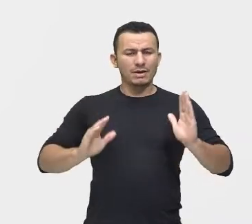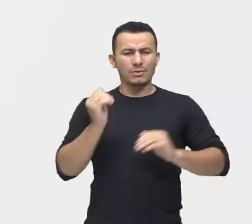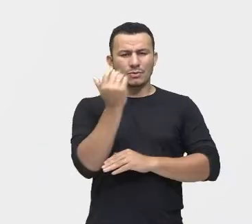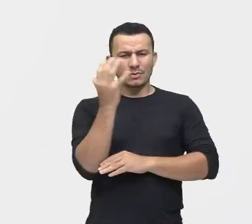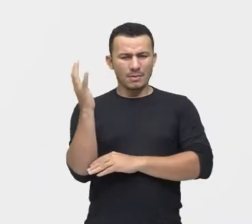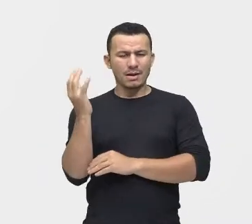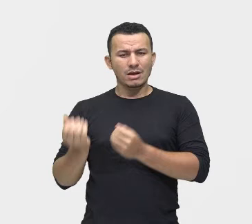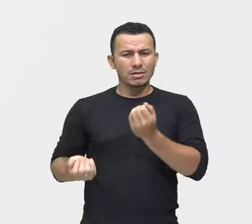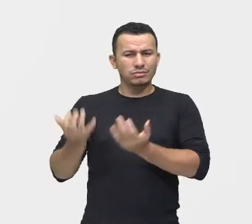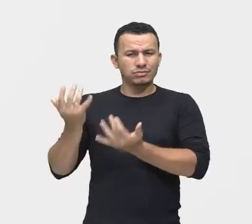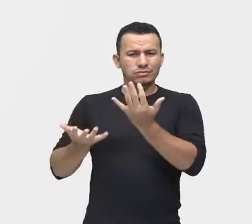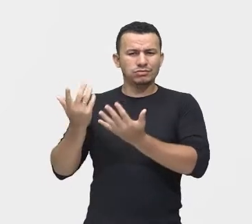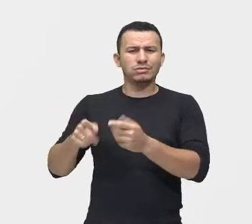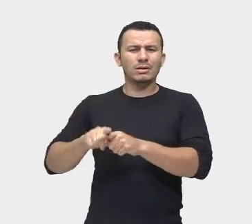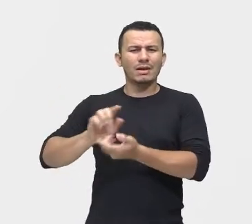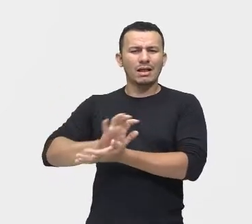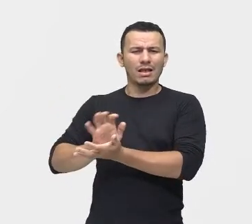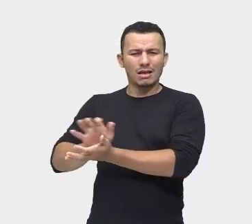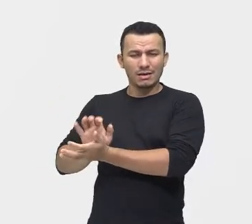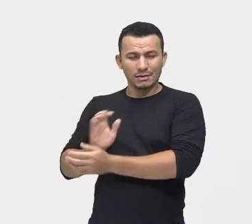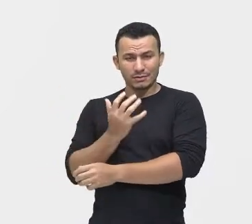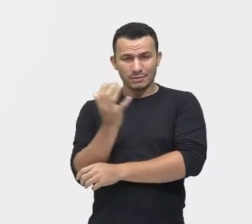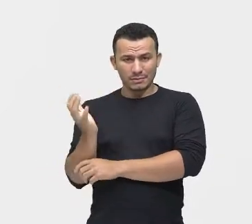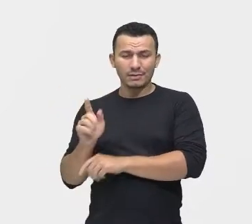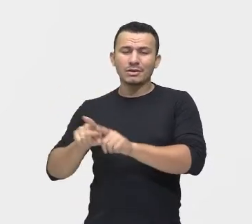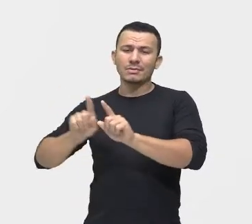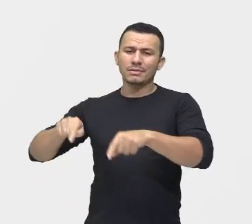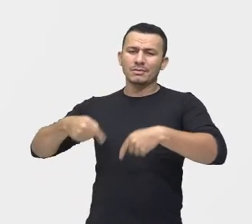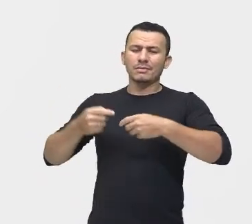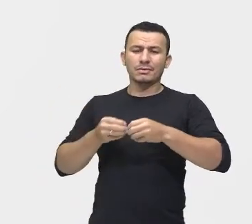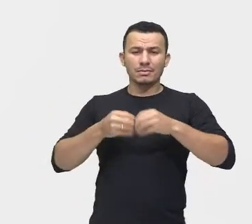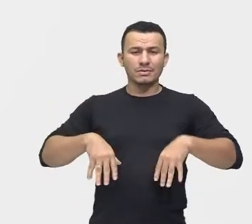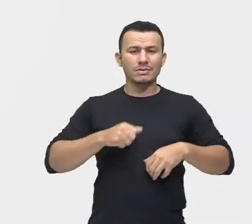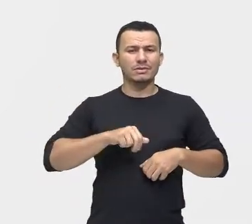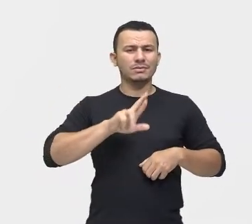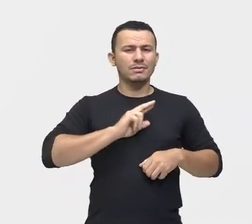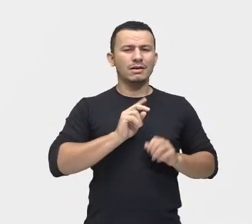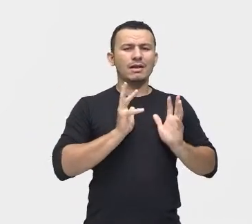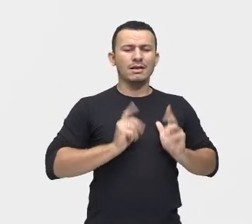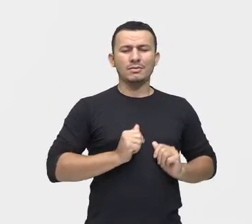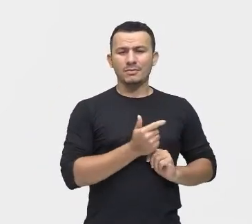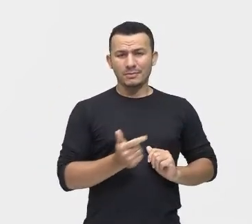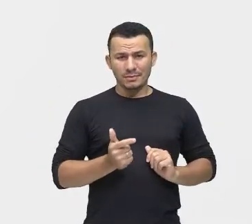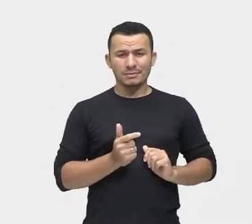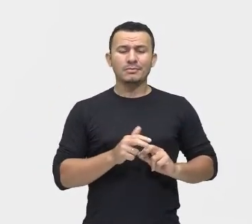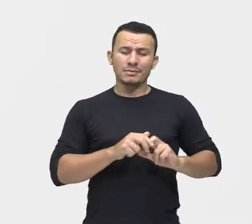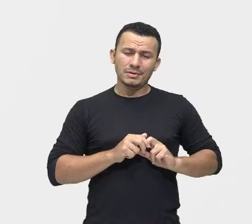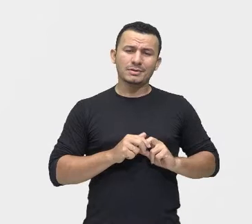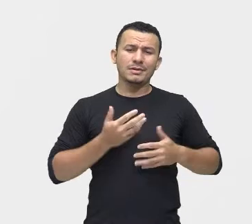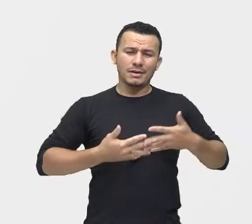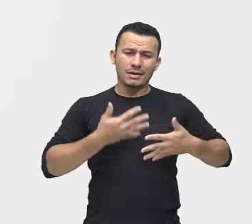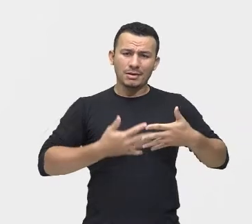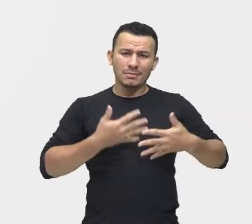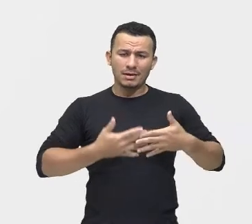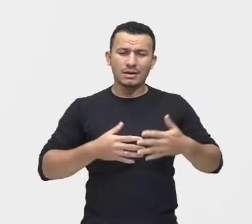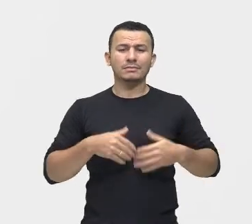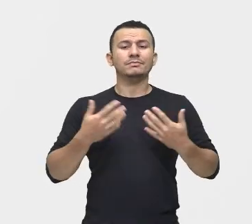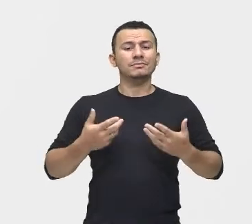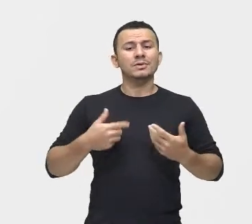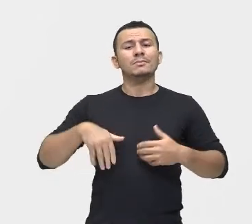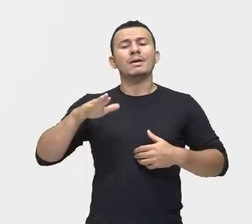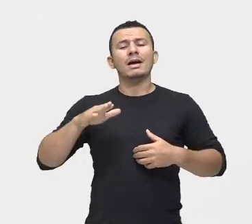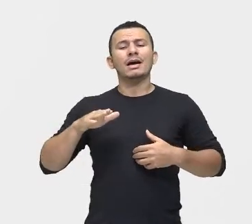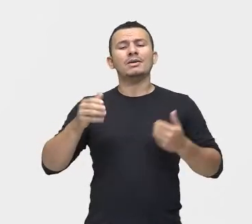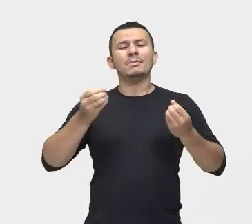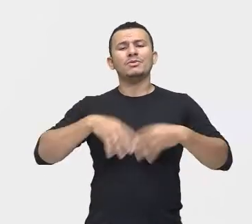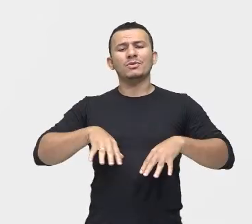forma de degradação ambiental e que acaba prejudicando a qualidade do ar que a gente respira. Aí você vai ter quem são os mais